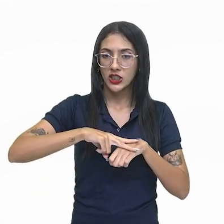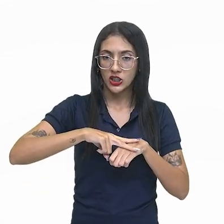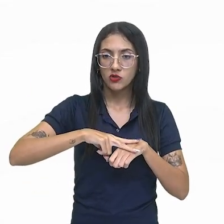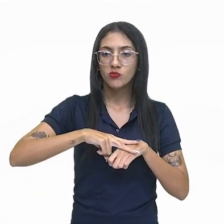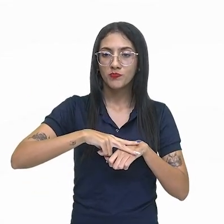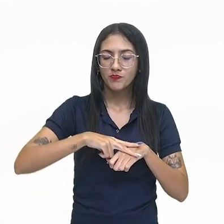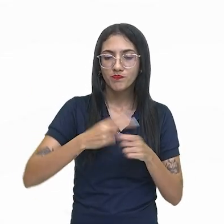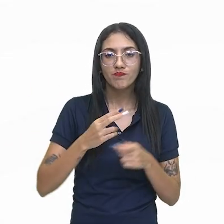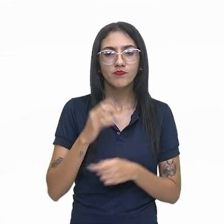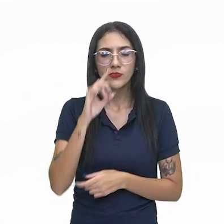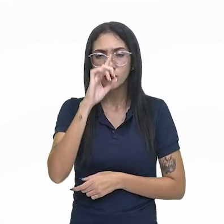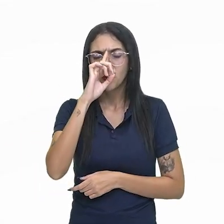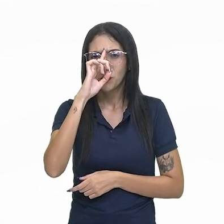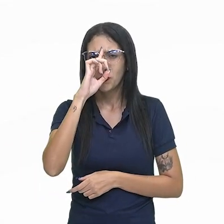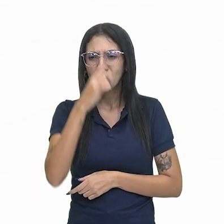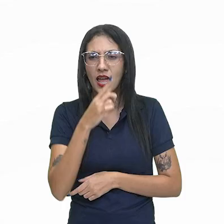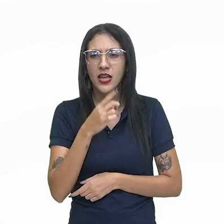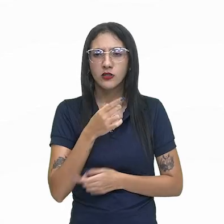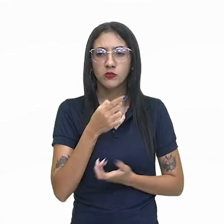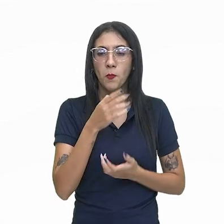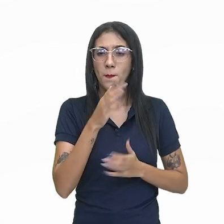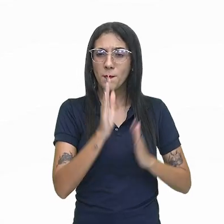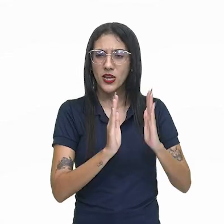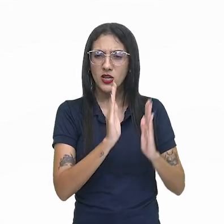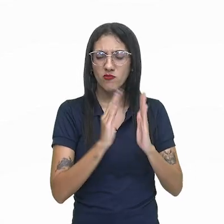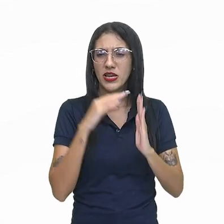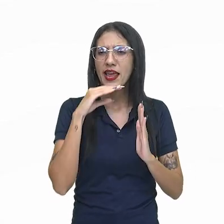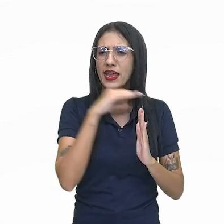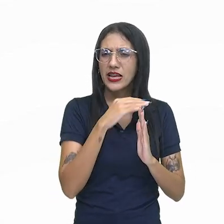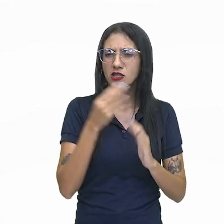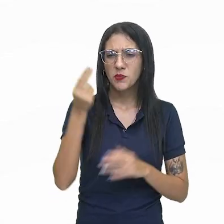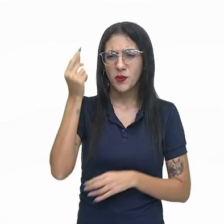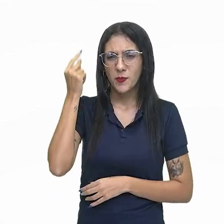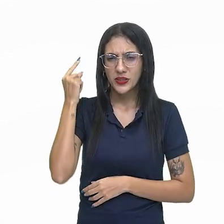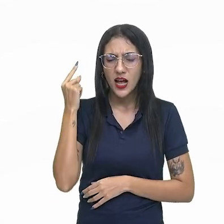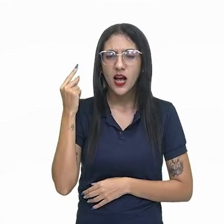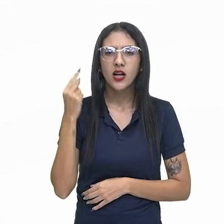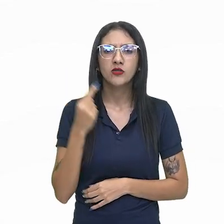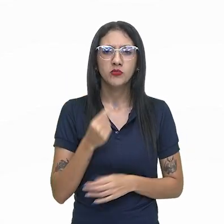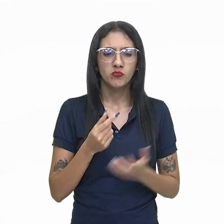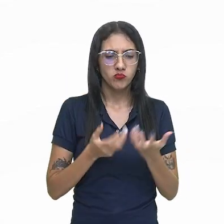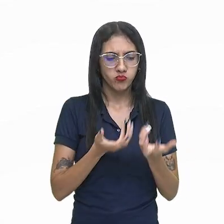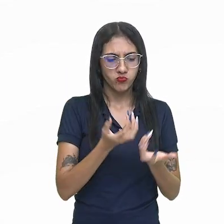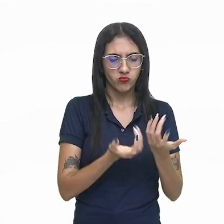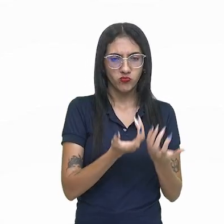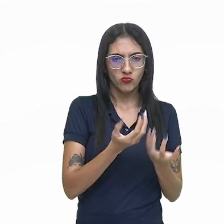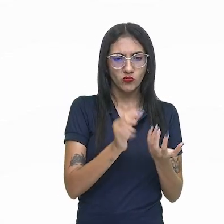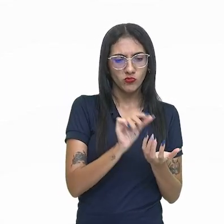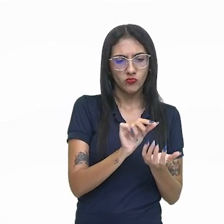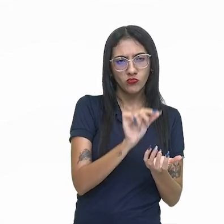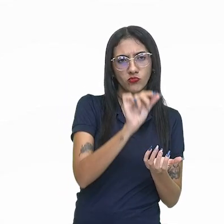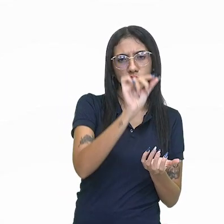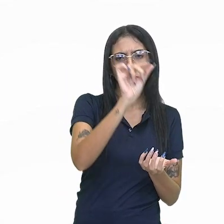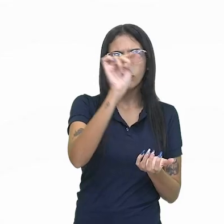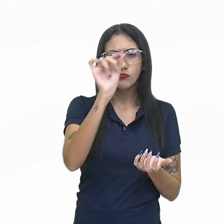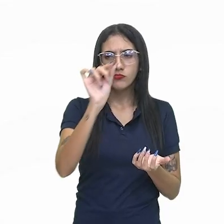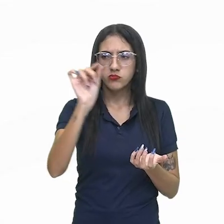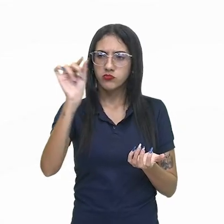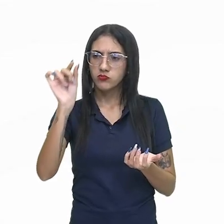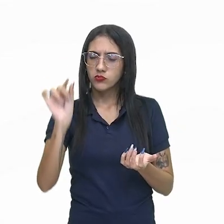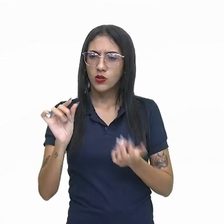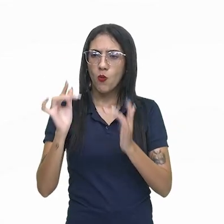o calor simulando a atividade vulcânica, as descargas elétricas e essa reação química formando